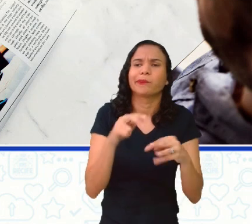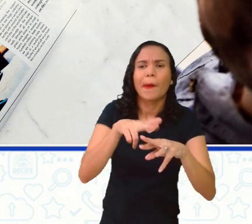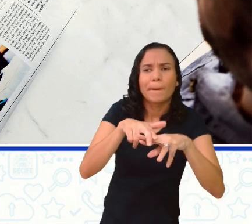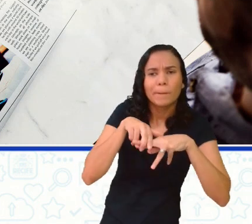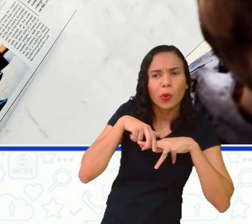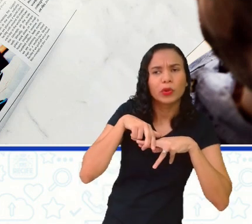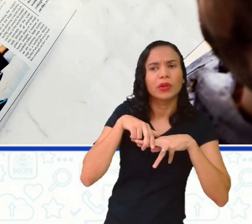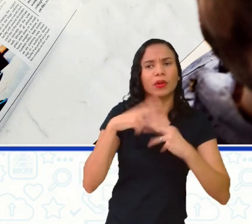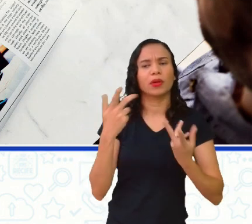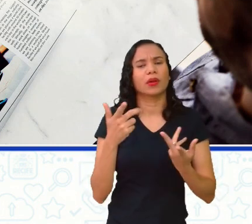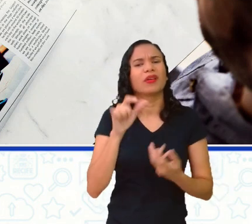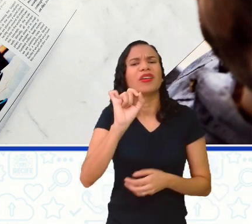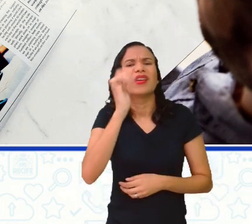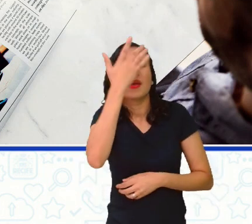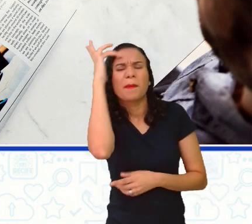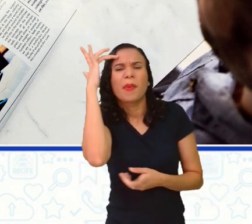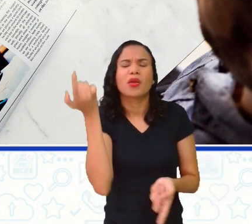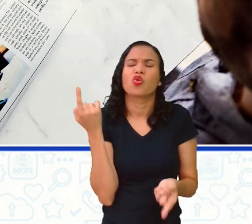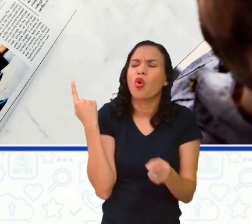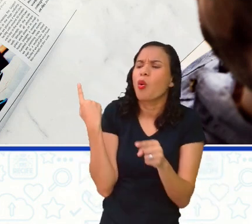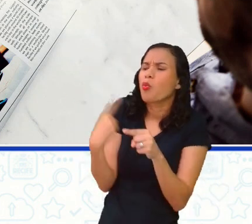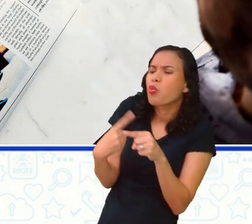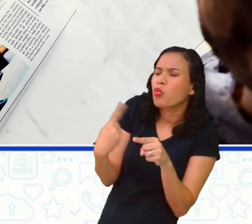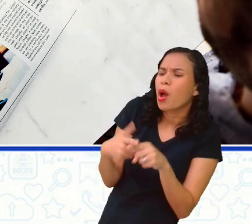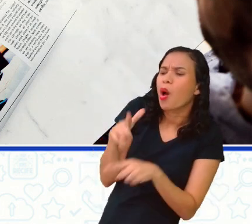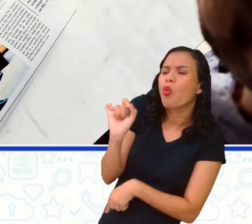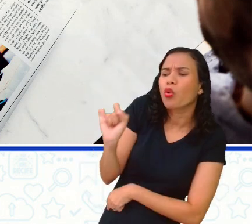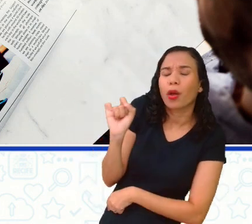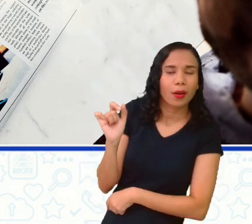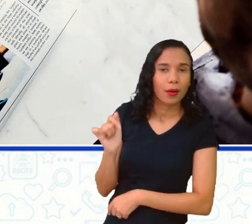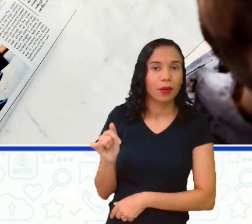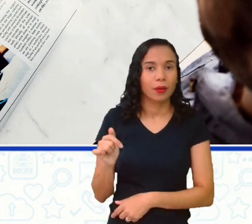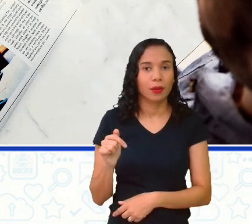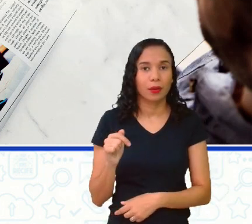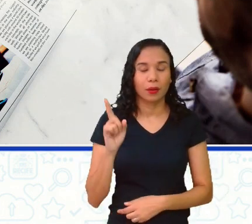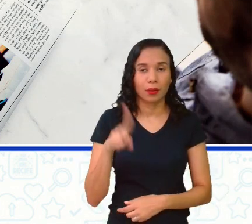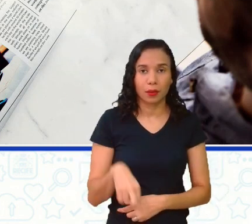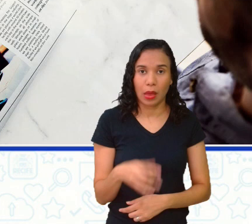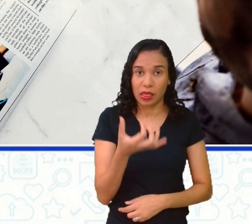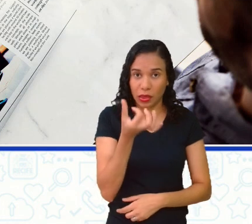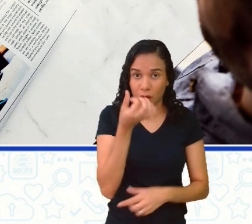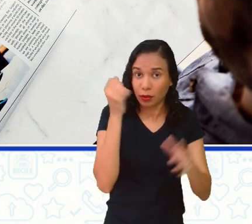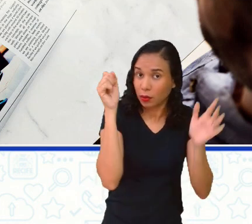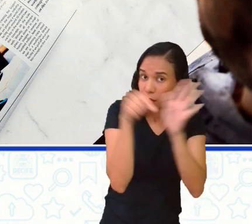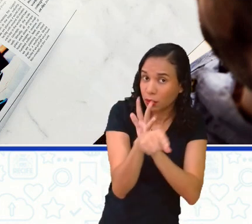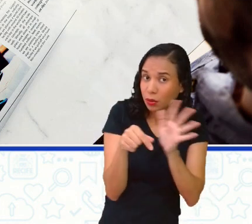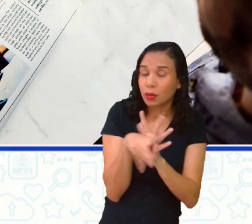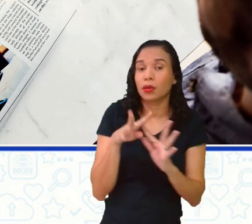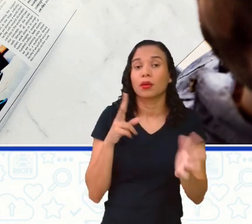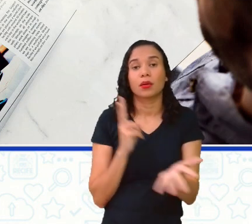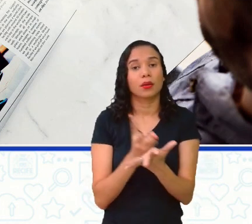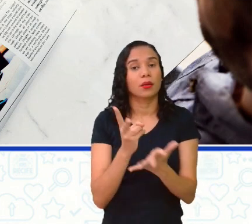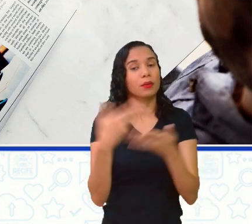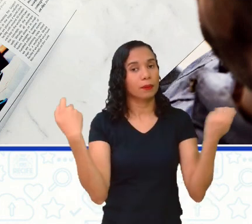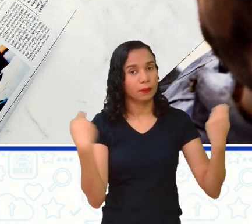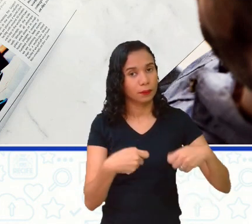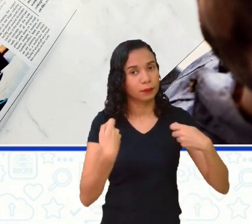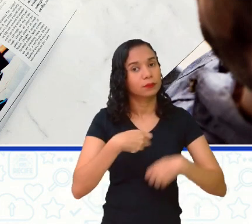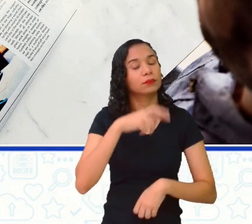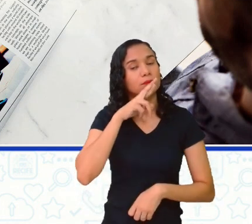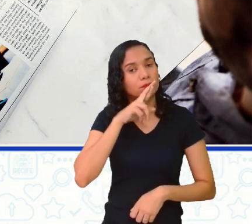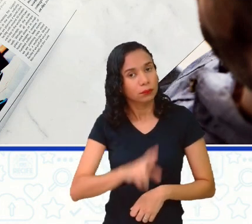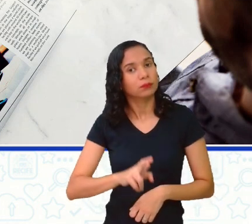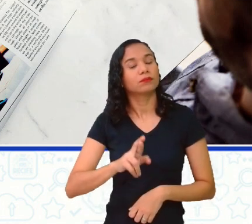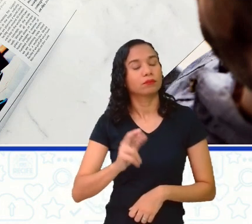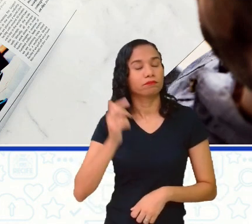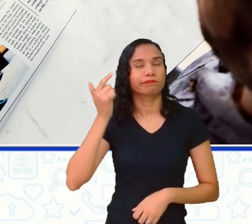porquê, o quem e o que. São aí 6 perguntinhas que toda notícia precisa responder